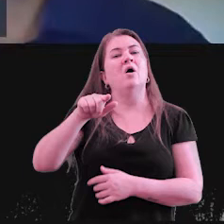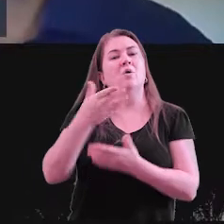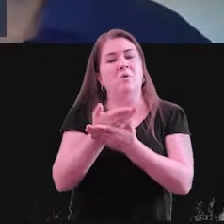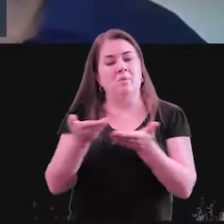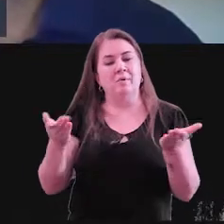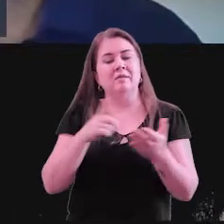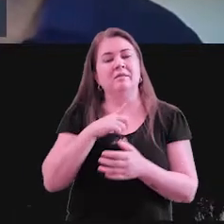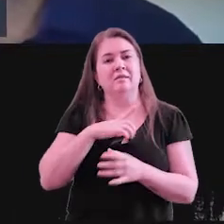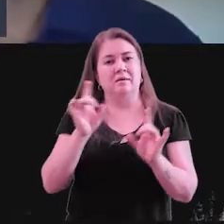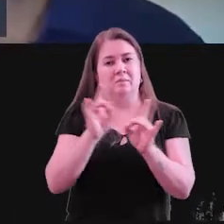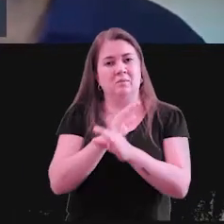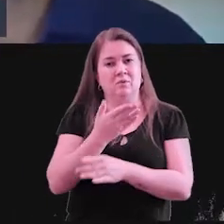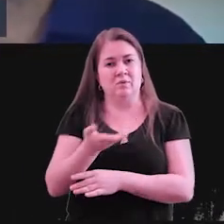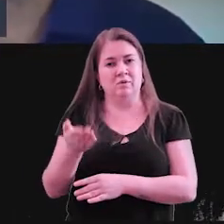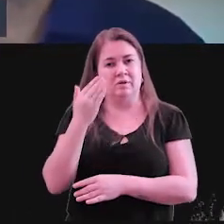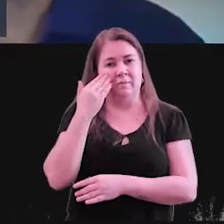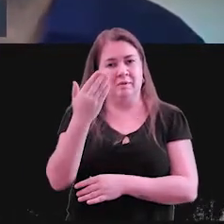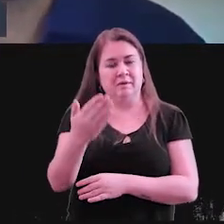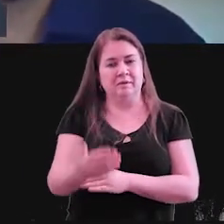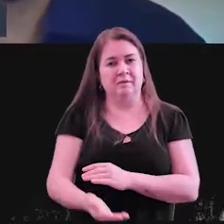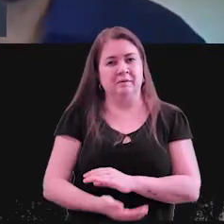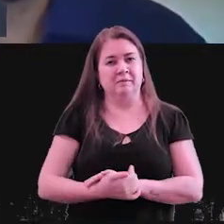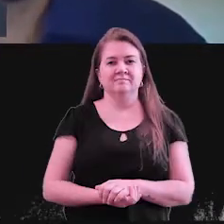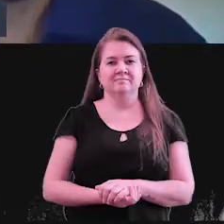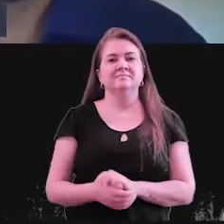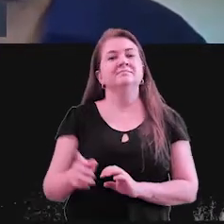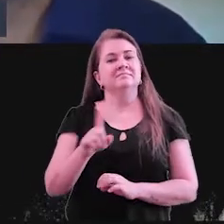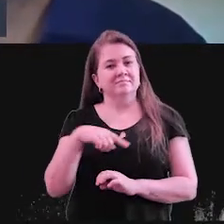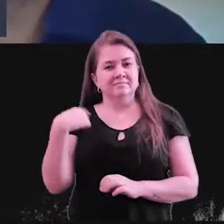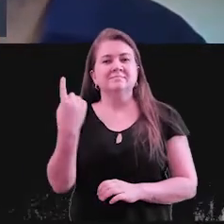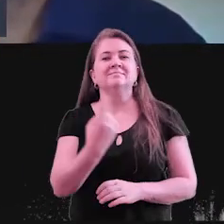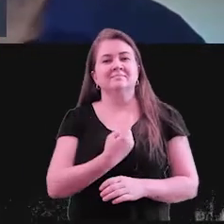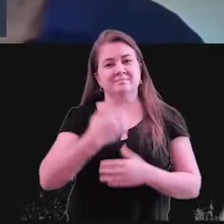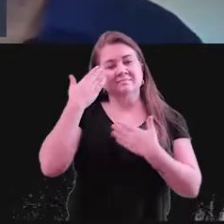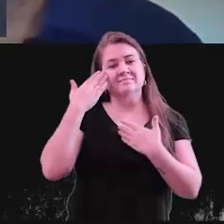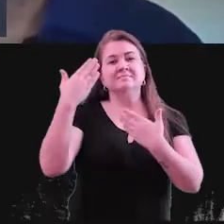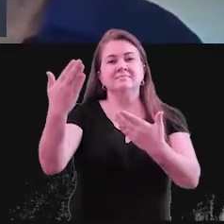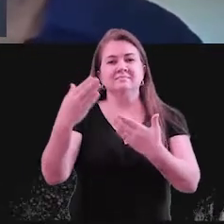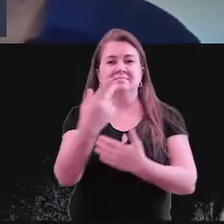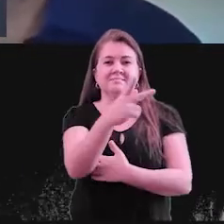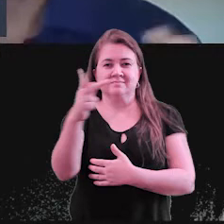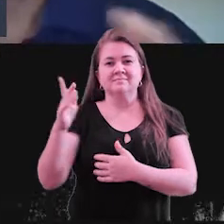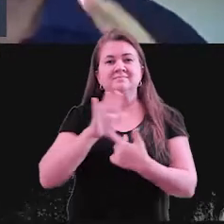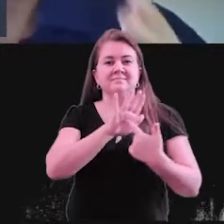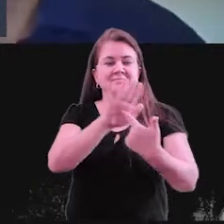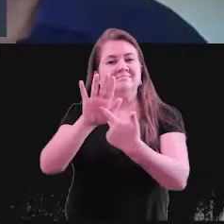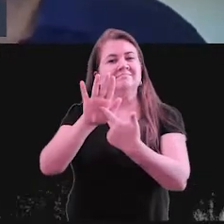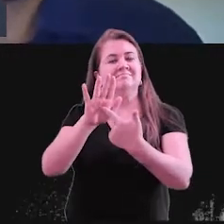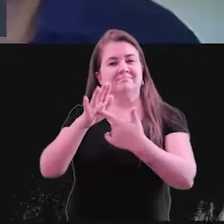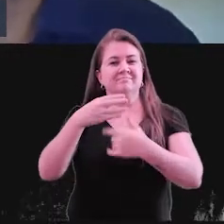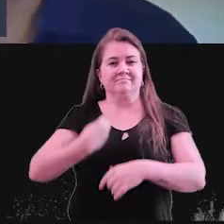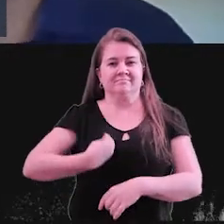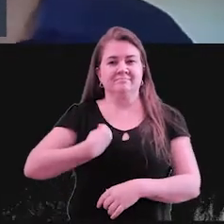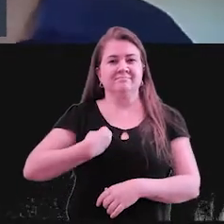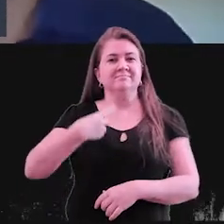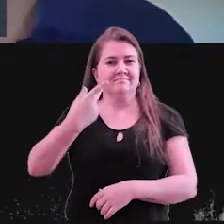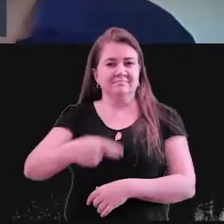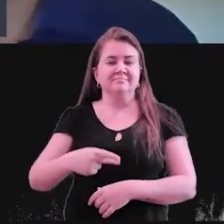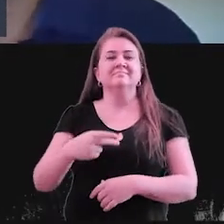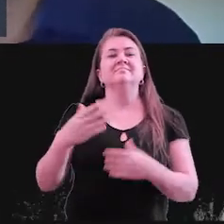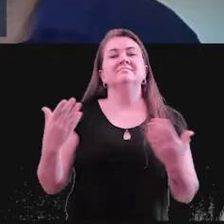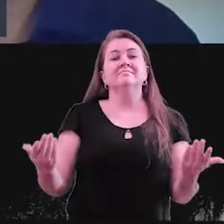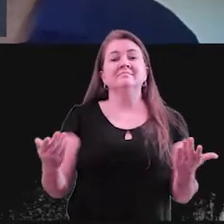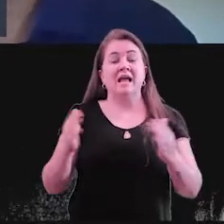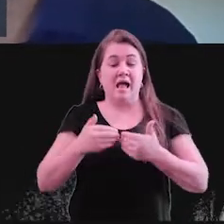Nós é que agradecemos pela exposição, Camila, inaugurando este nosso debate